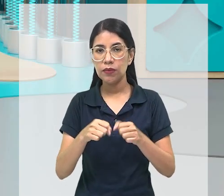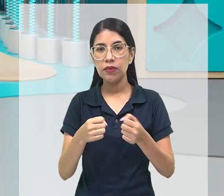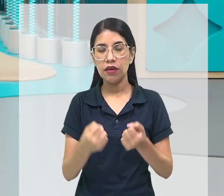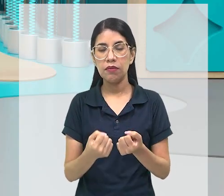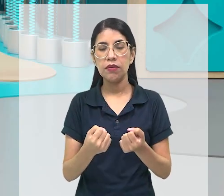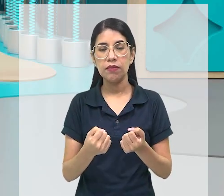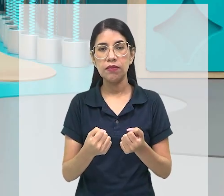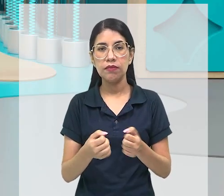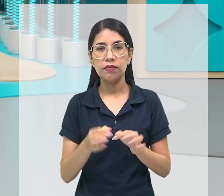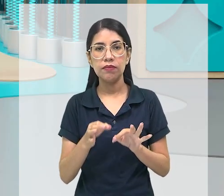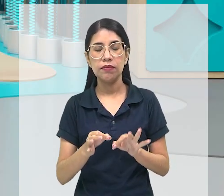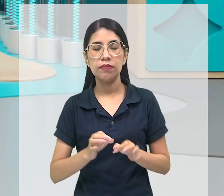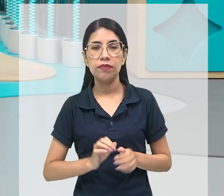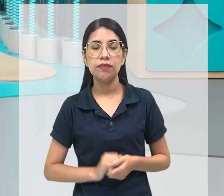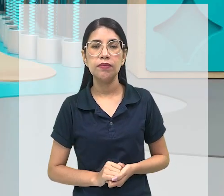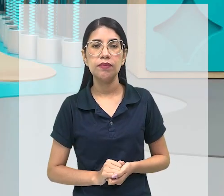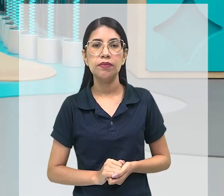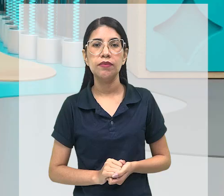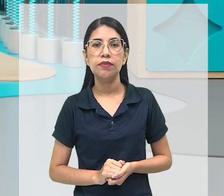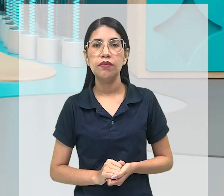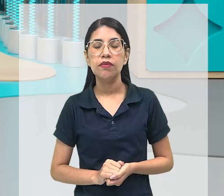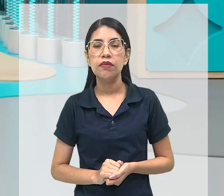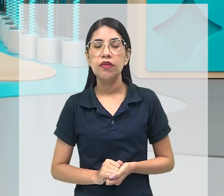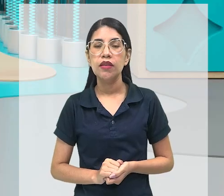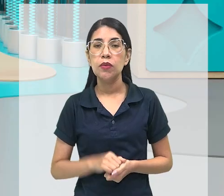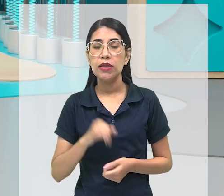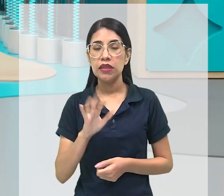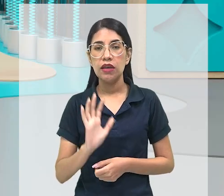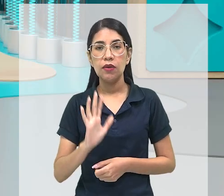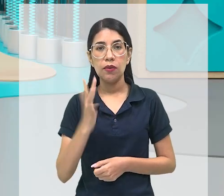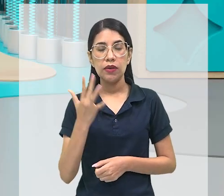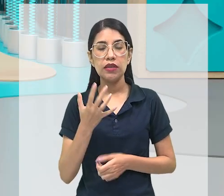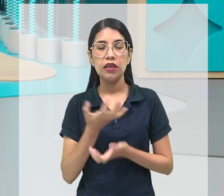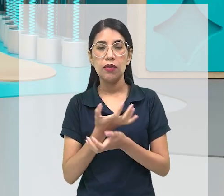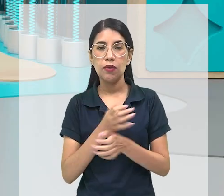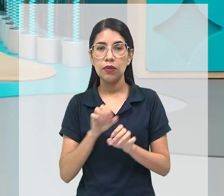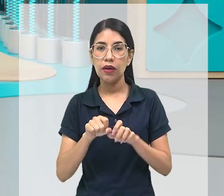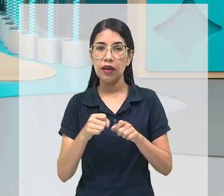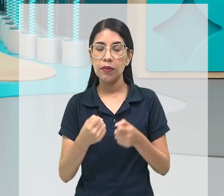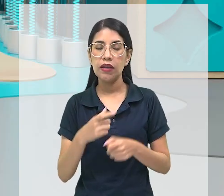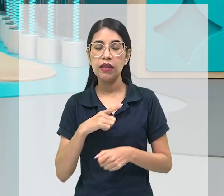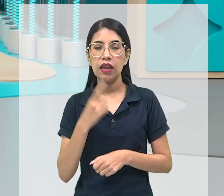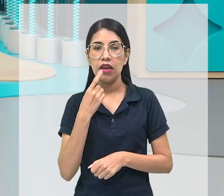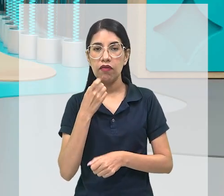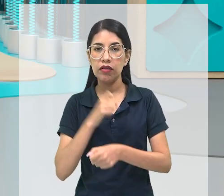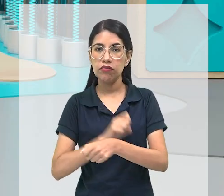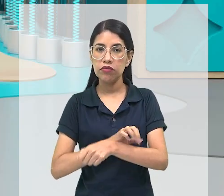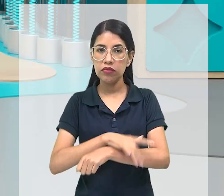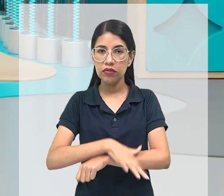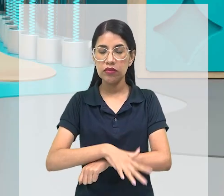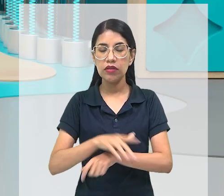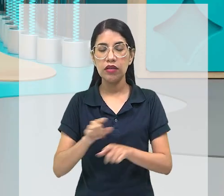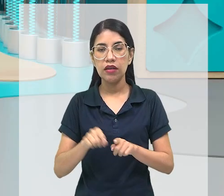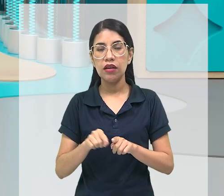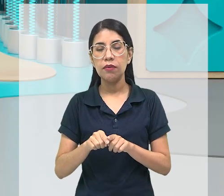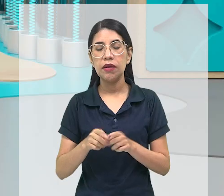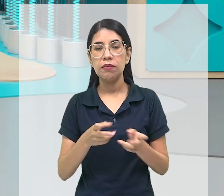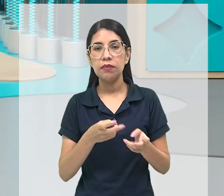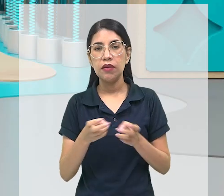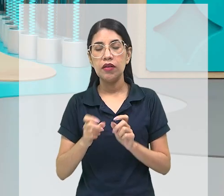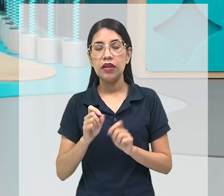osso saindo ali da pele, né? Então, nesses casos, vai ter hemorragia. Você vai verificar também se está